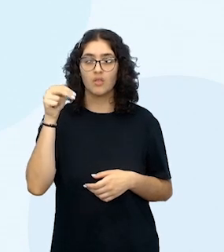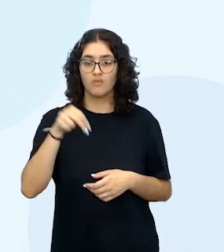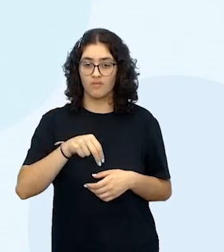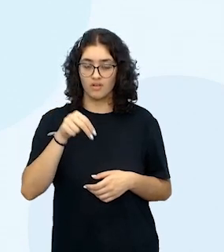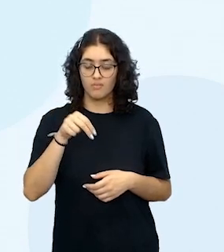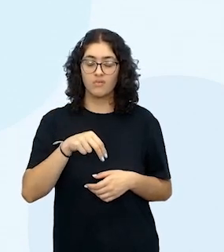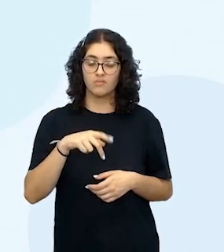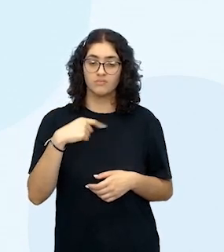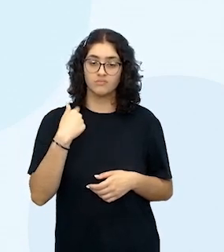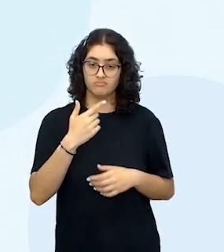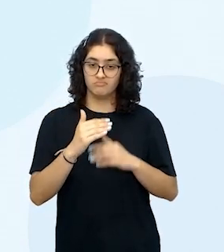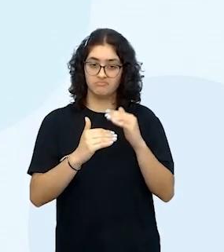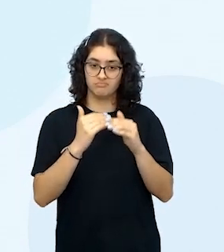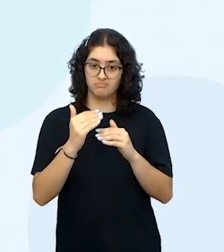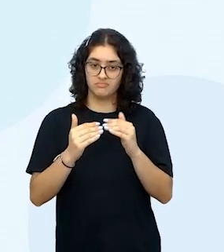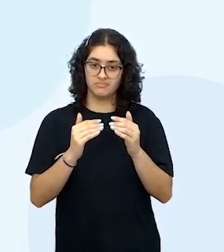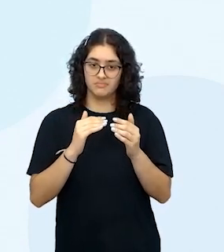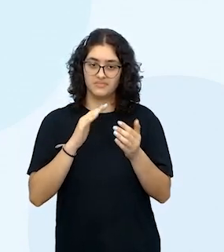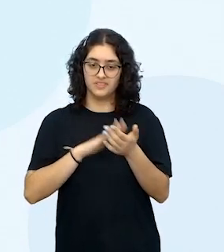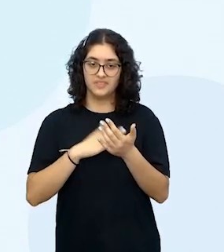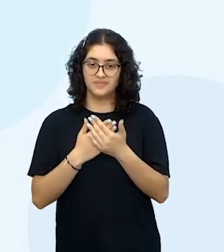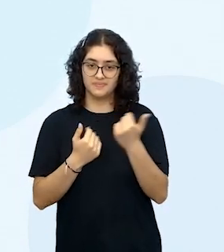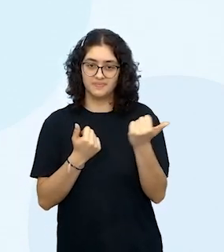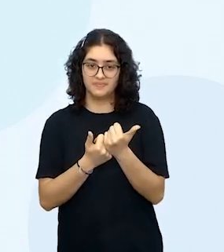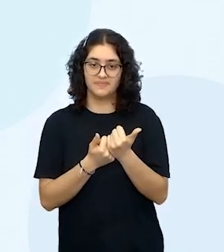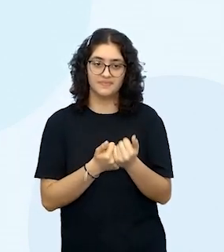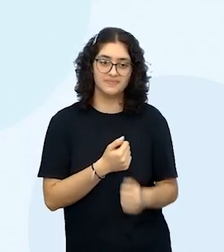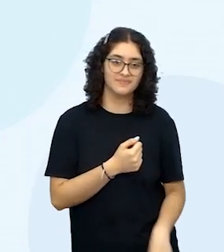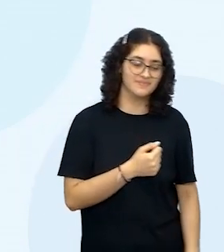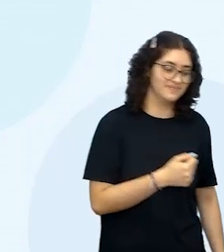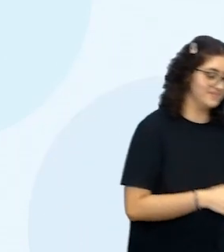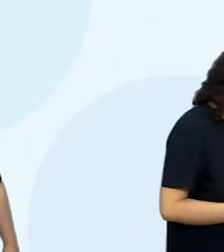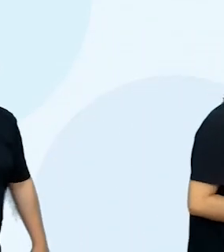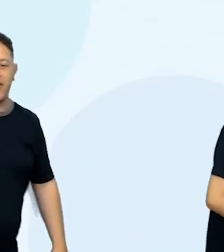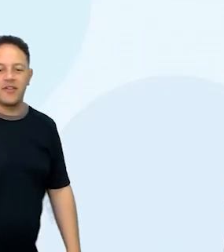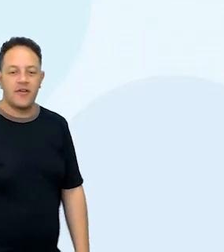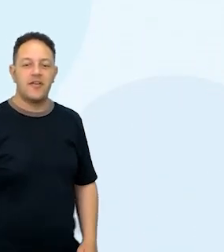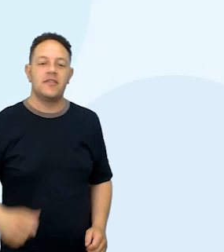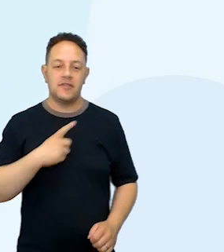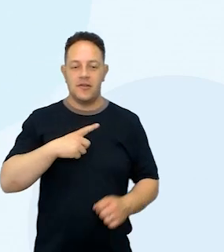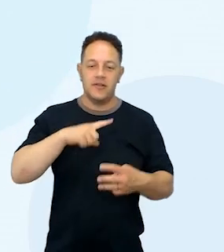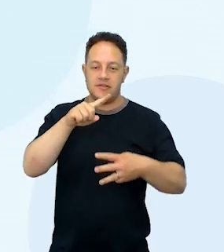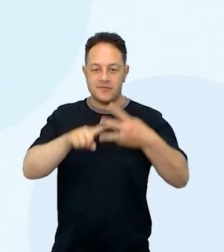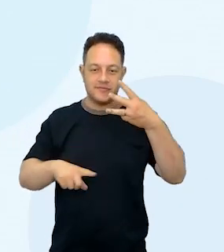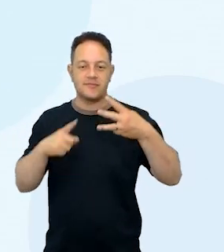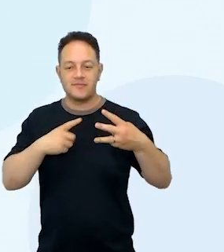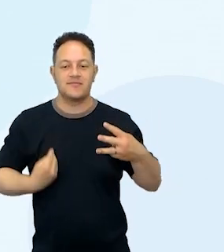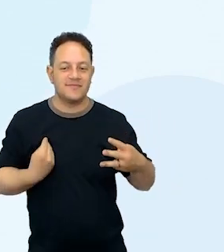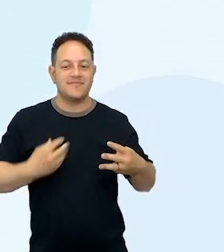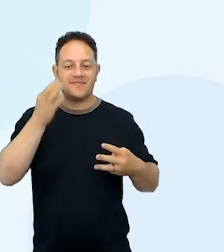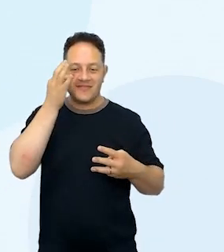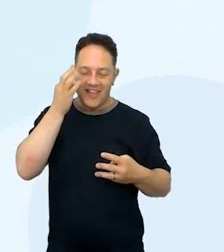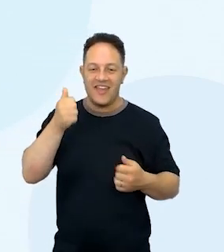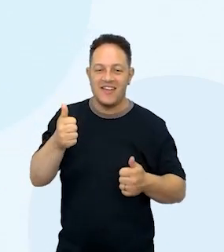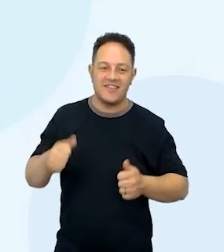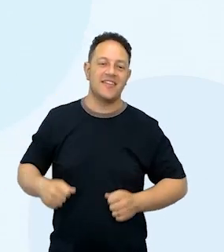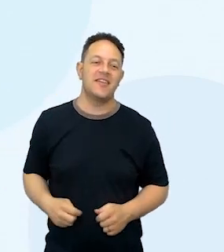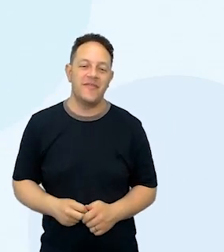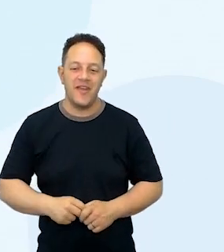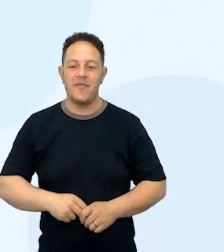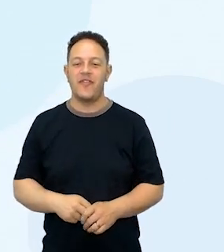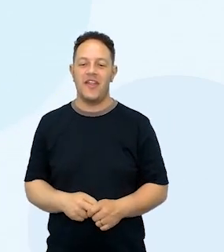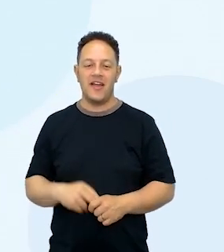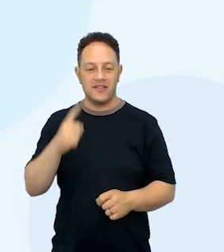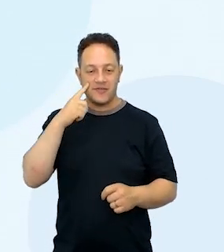Nós desenvolvemos, eu já falei logo no início aqui, 3 oficinas presenciais, né, uma de percepção de risco